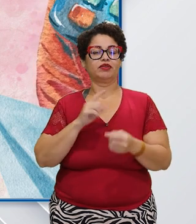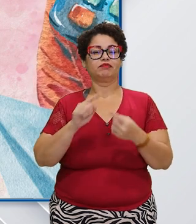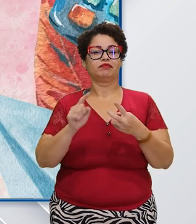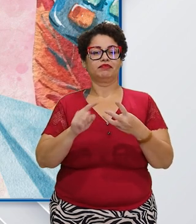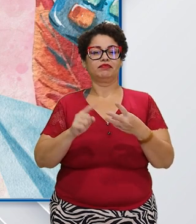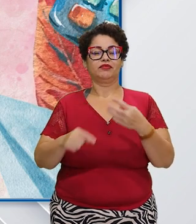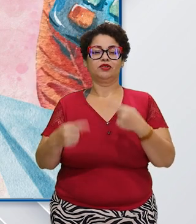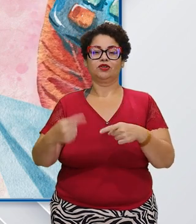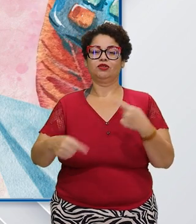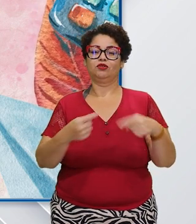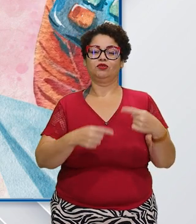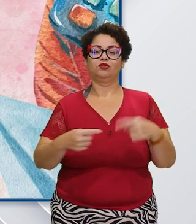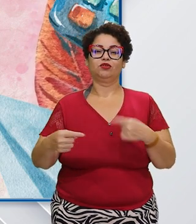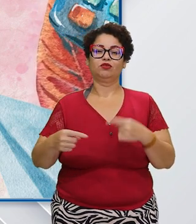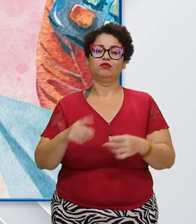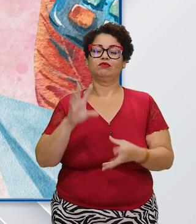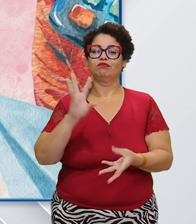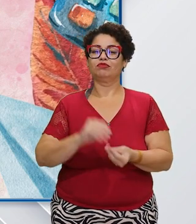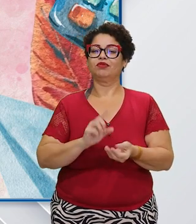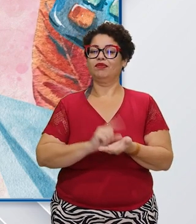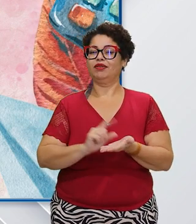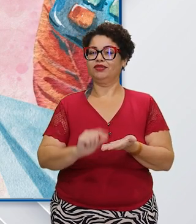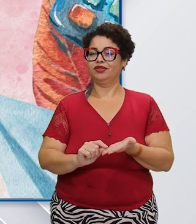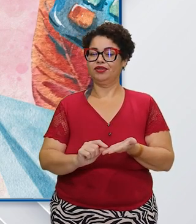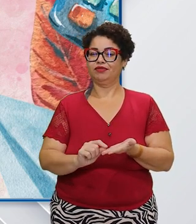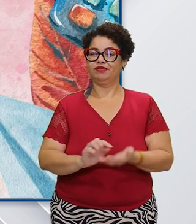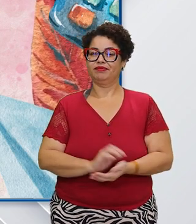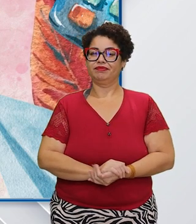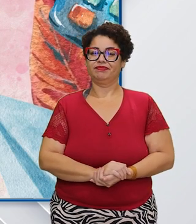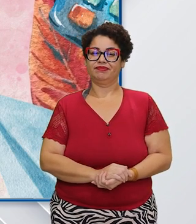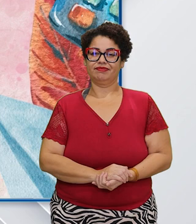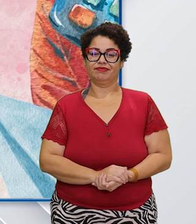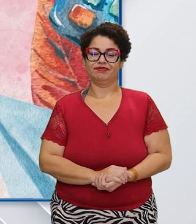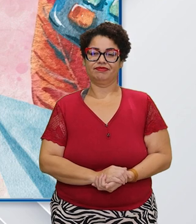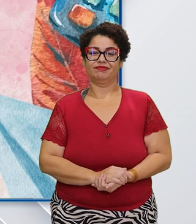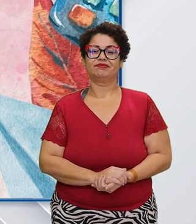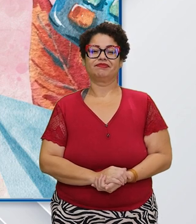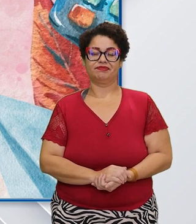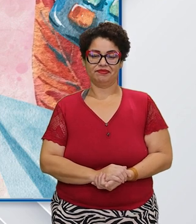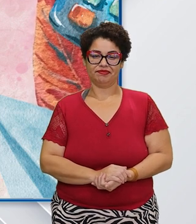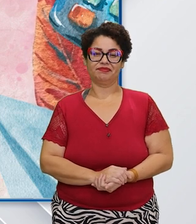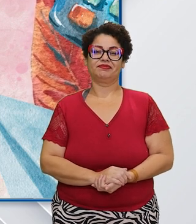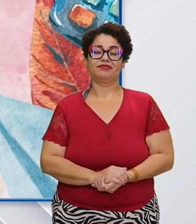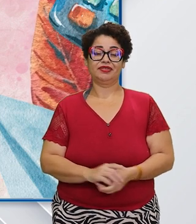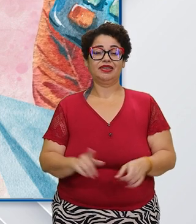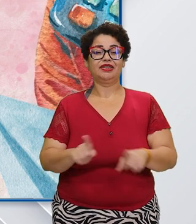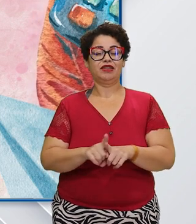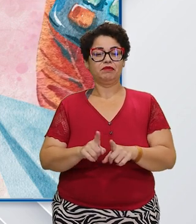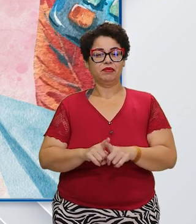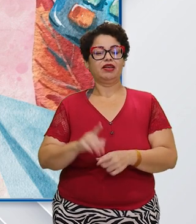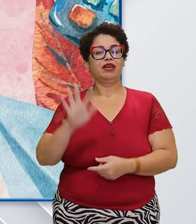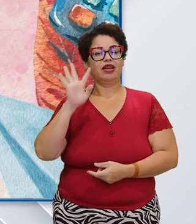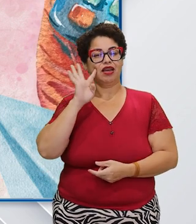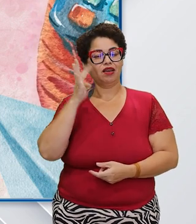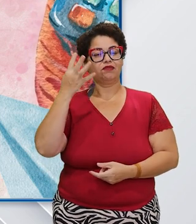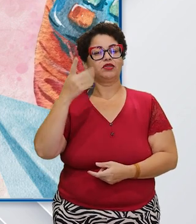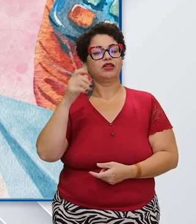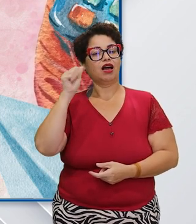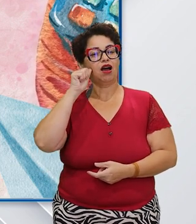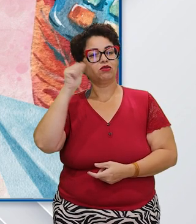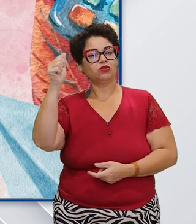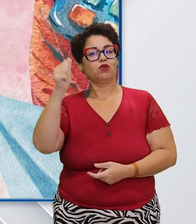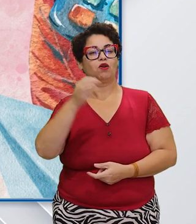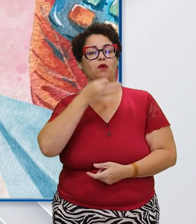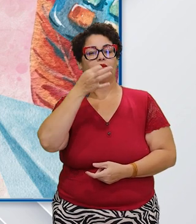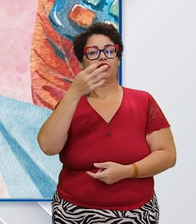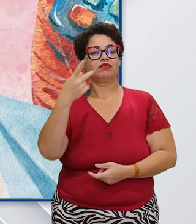principais pontos discutidos no artigo também deve-se reforçar a opinião